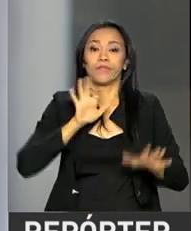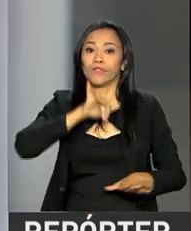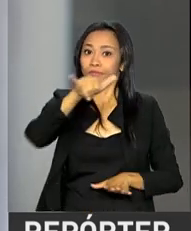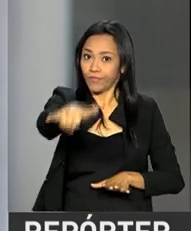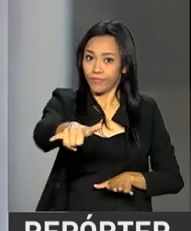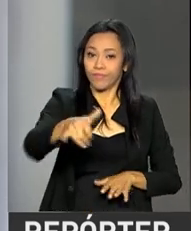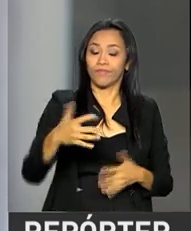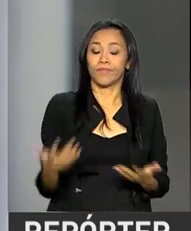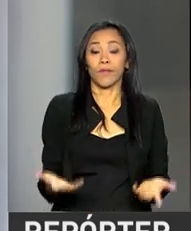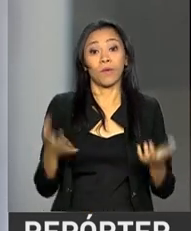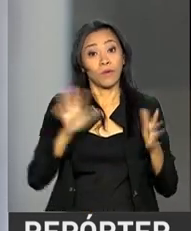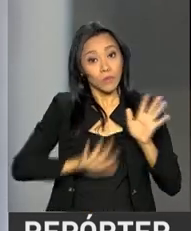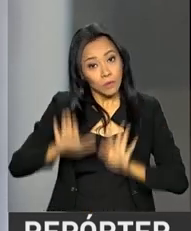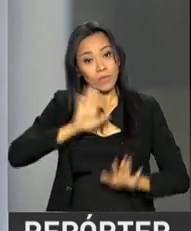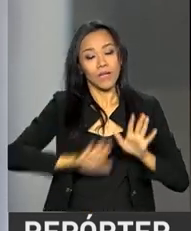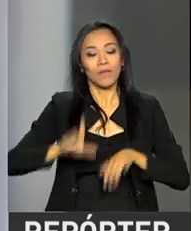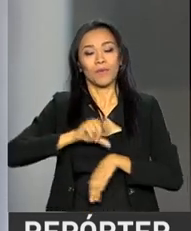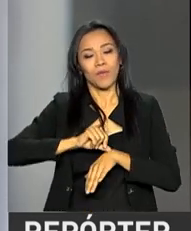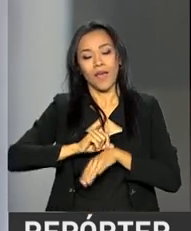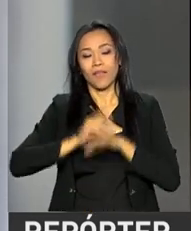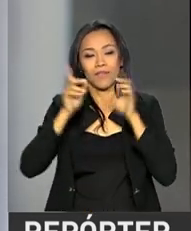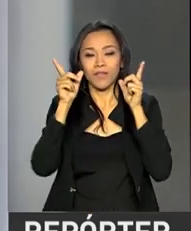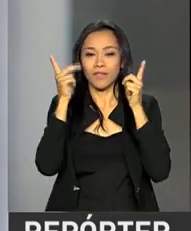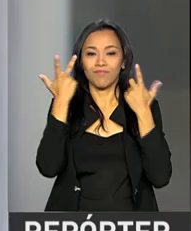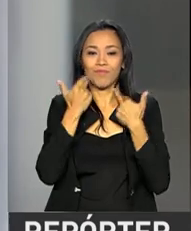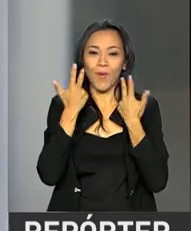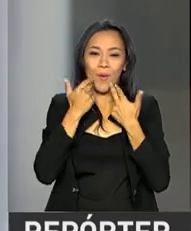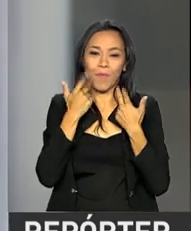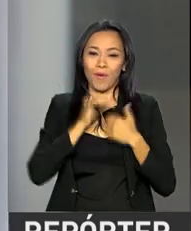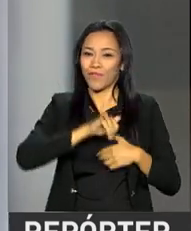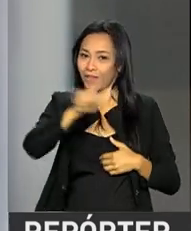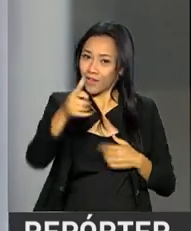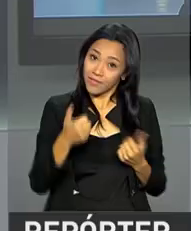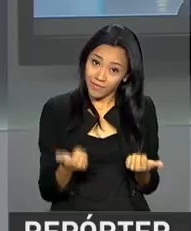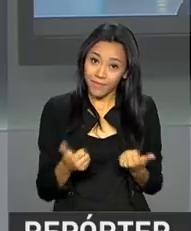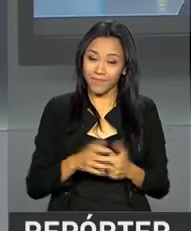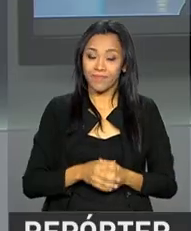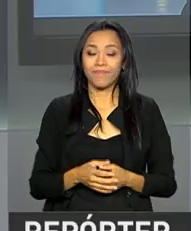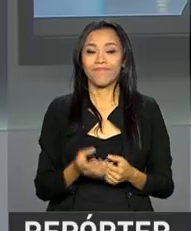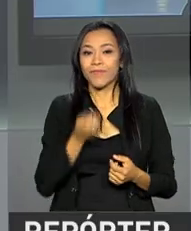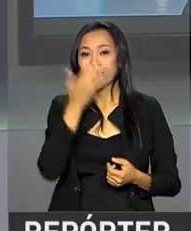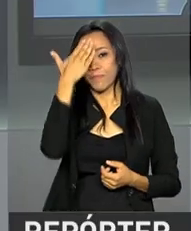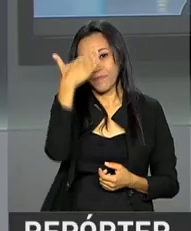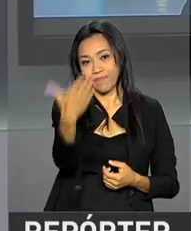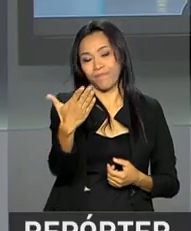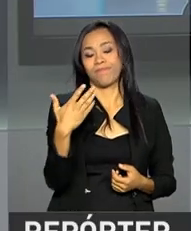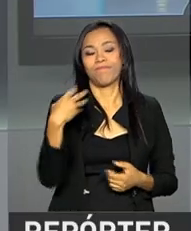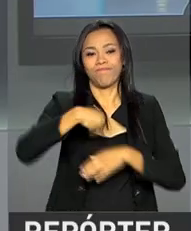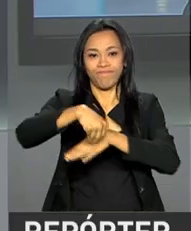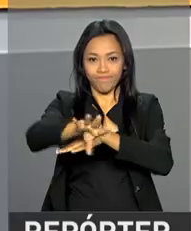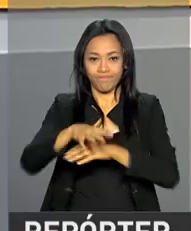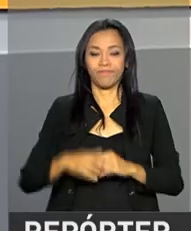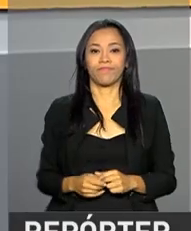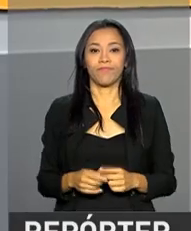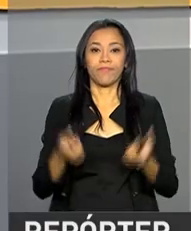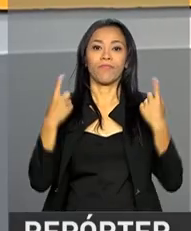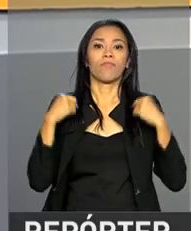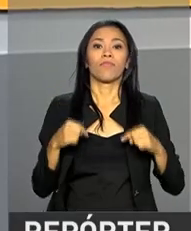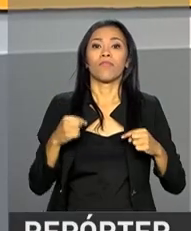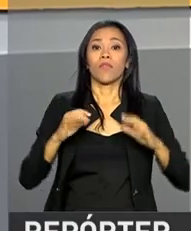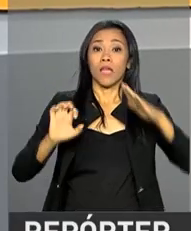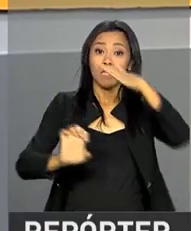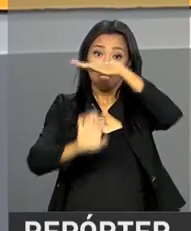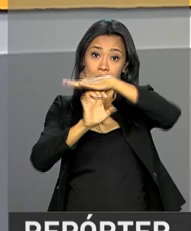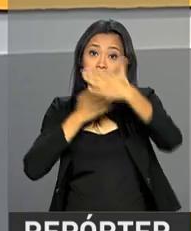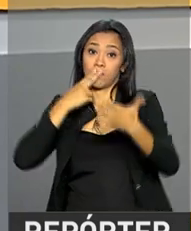tomando esses cuidados a viagem vai ser tranquila na carne o voto com você é isso aí nem muito obrigado então pelas suas informações os